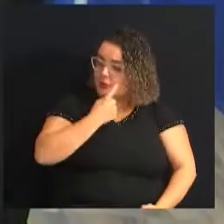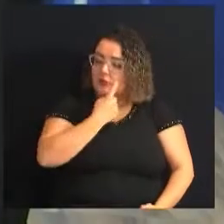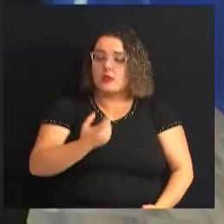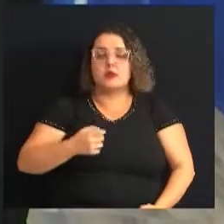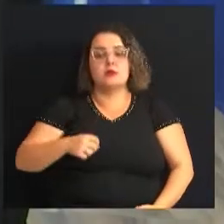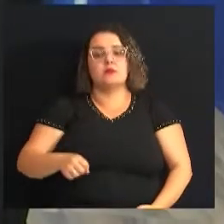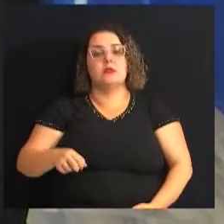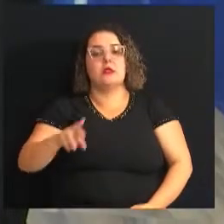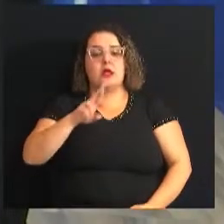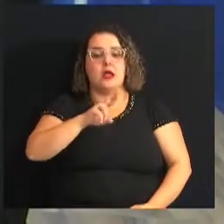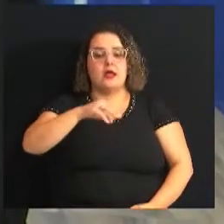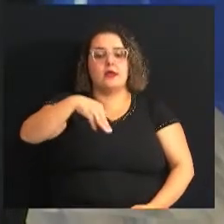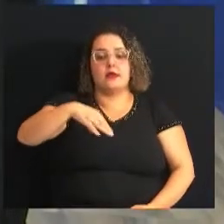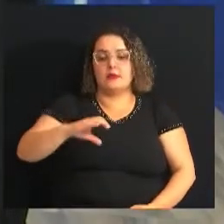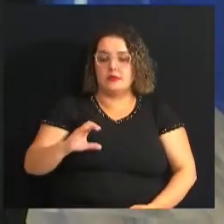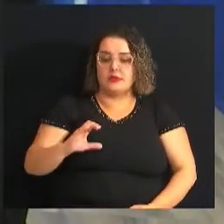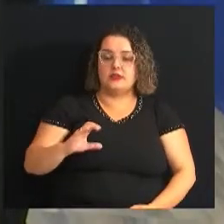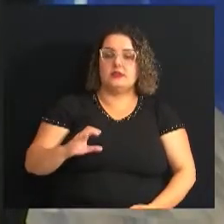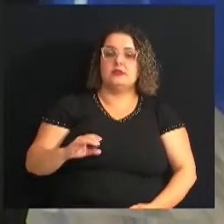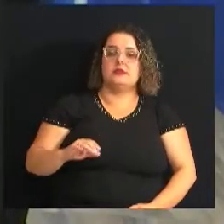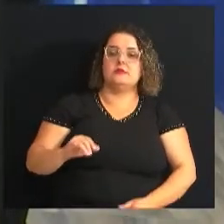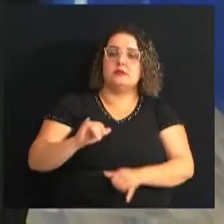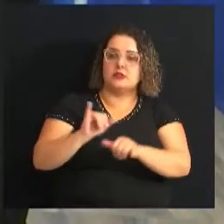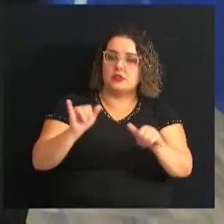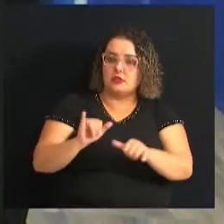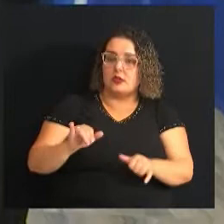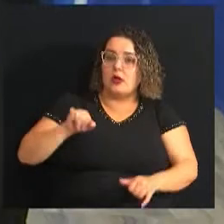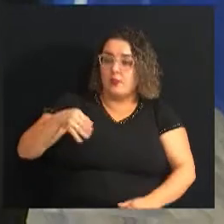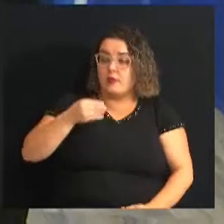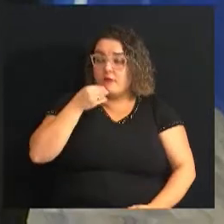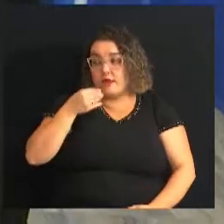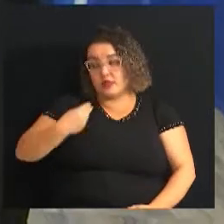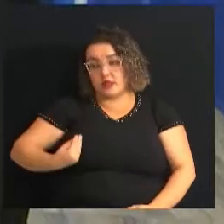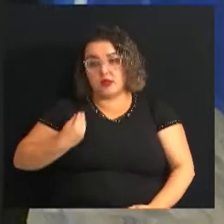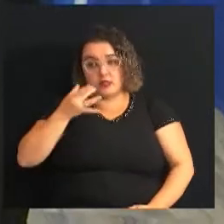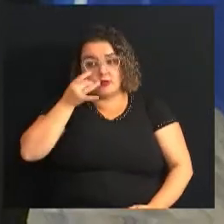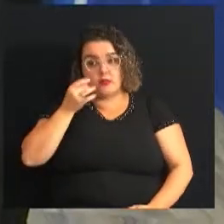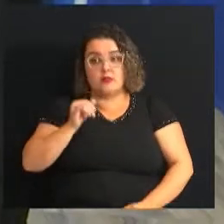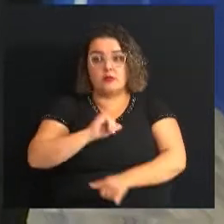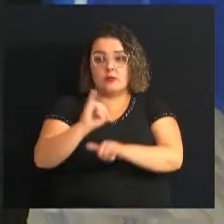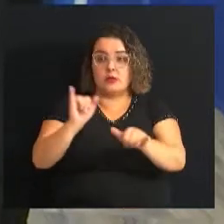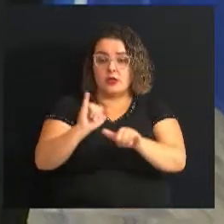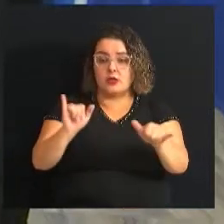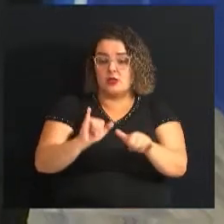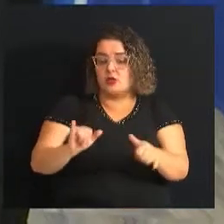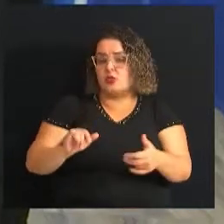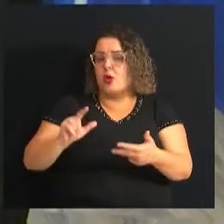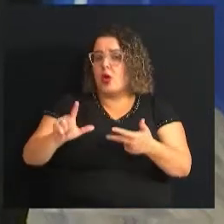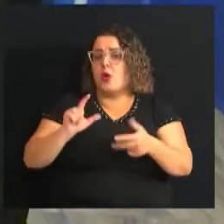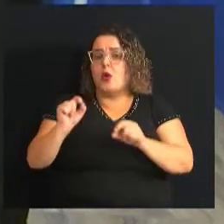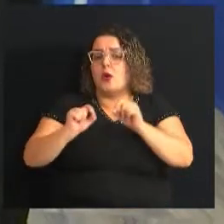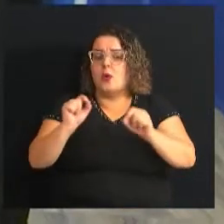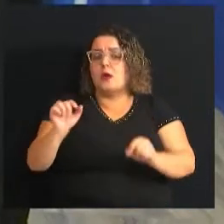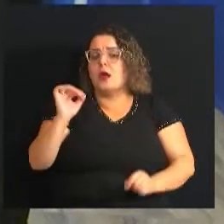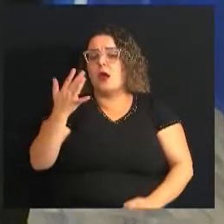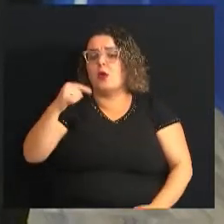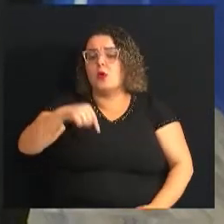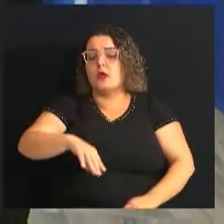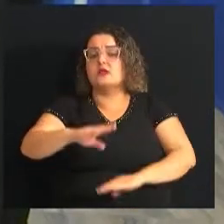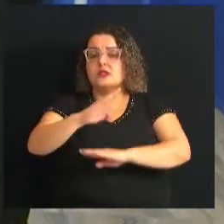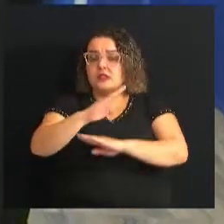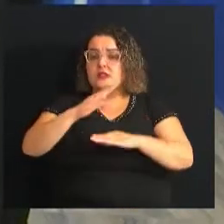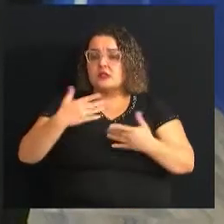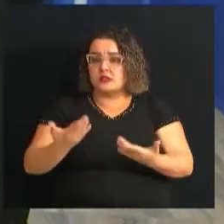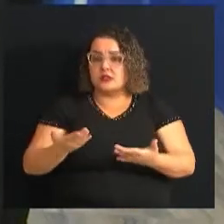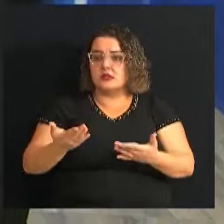já quero aproveitar a sua presença aqui nos nossos estúdios para nós falarmos das notícias do Legislativo, do que acontece aqui na Câmara de Campinas.